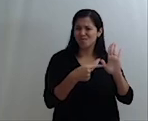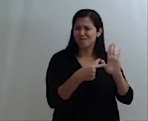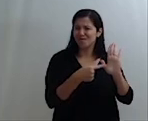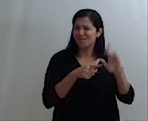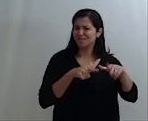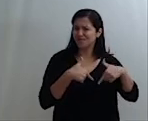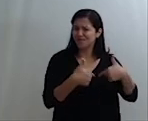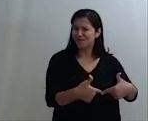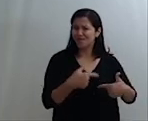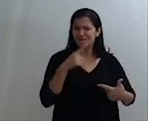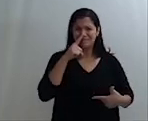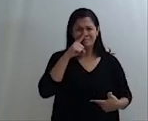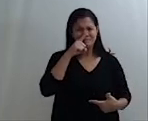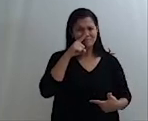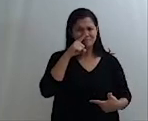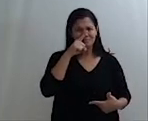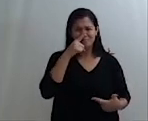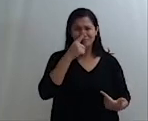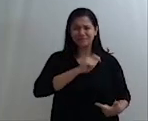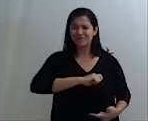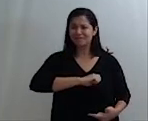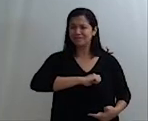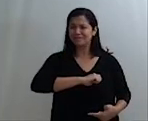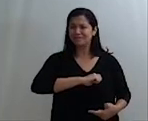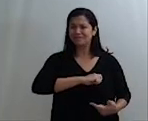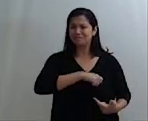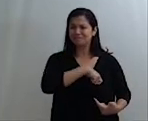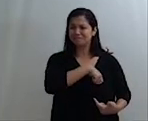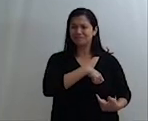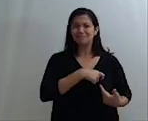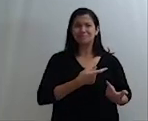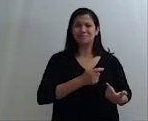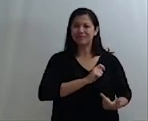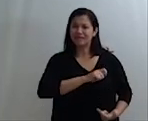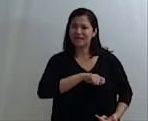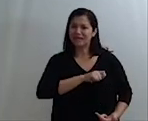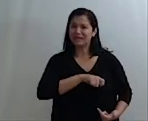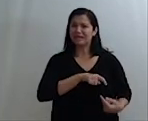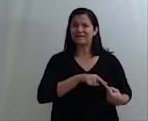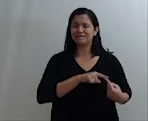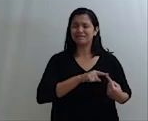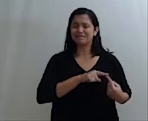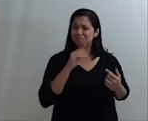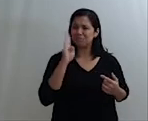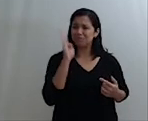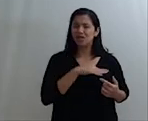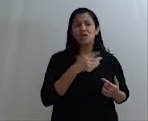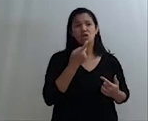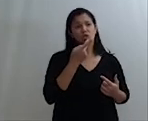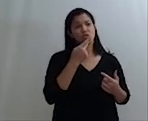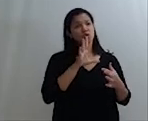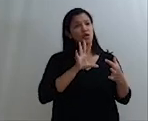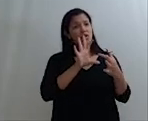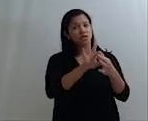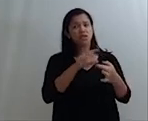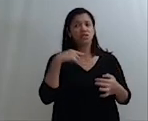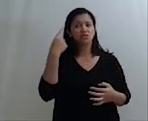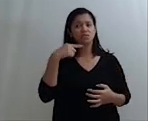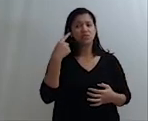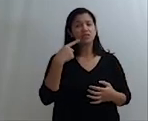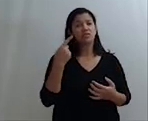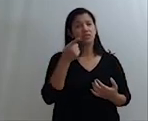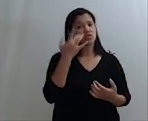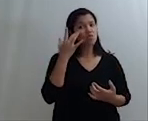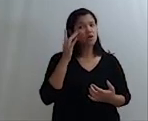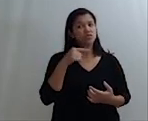que justifica a manutenção da prisão eu só acrescento ao eminente advogado que ele deve então alegar